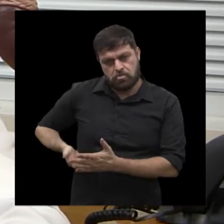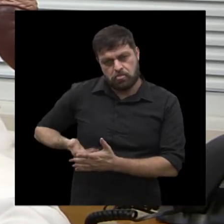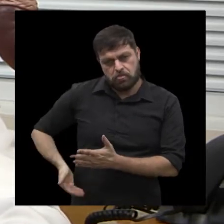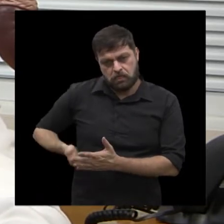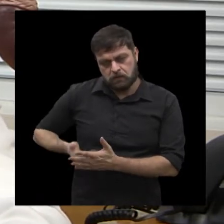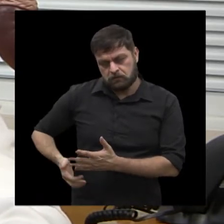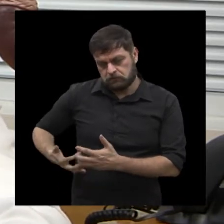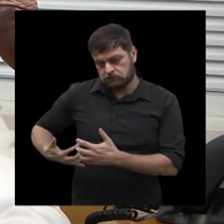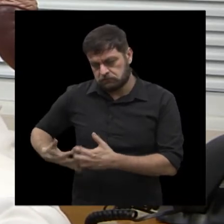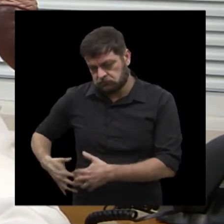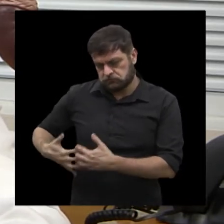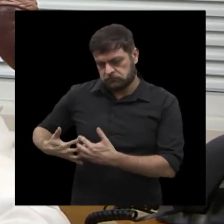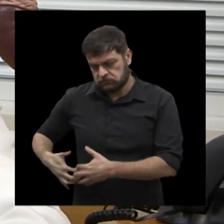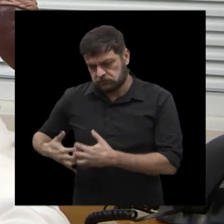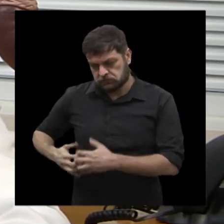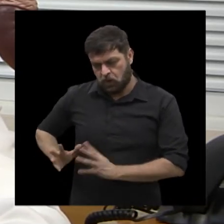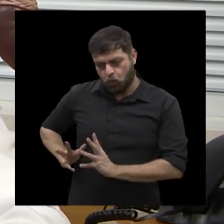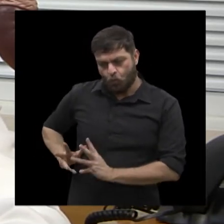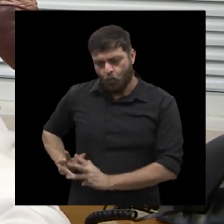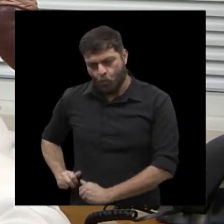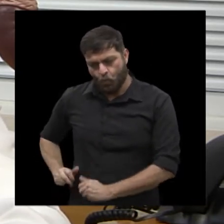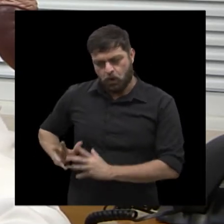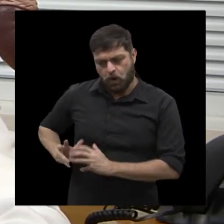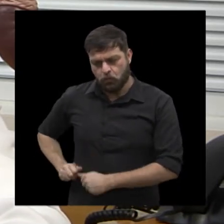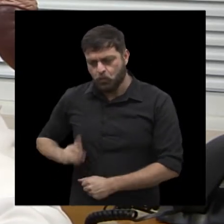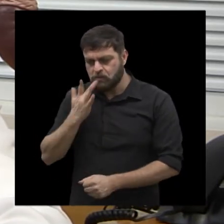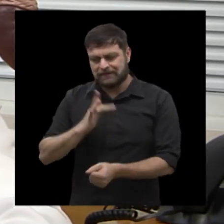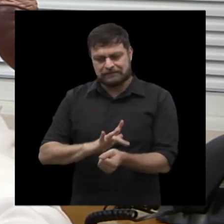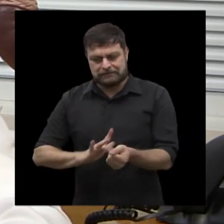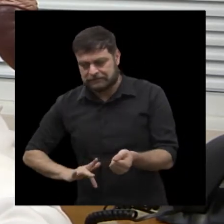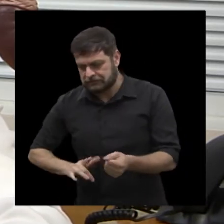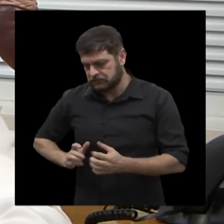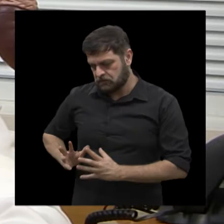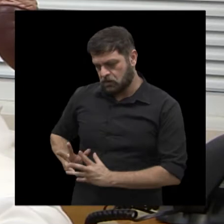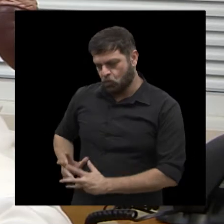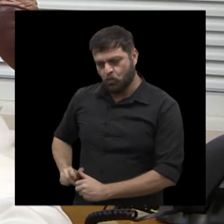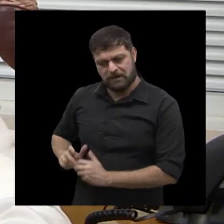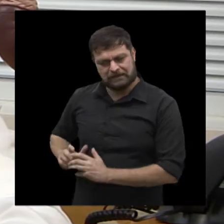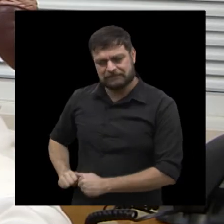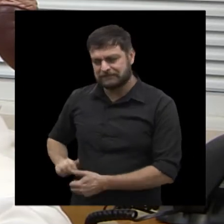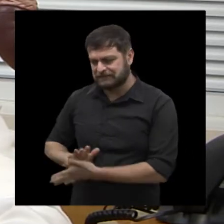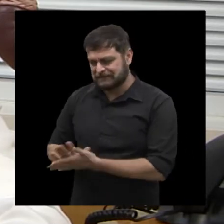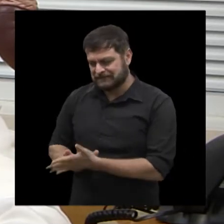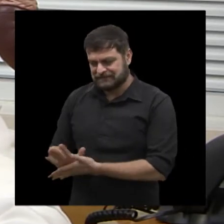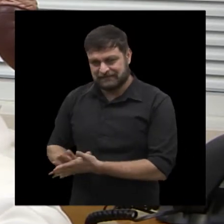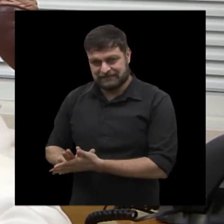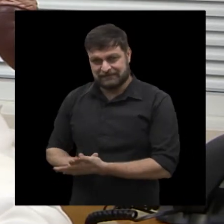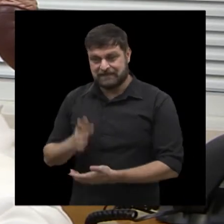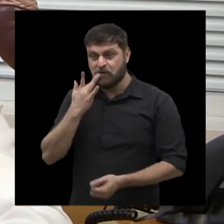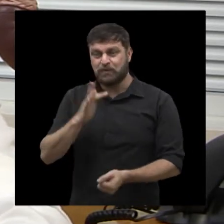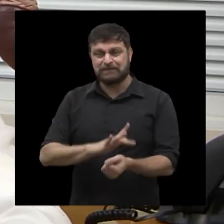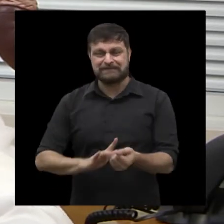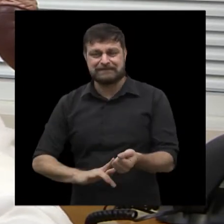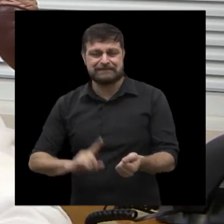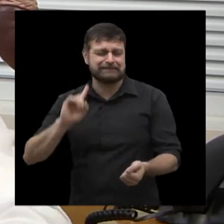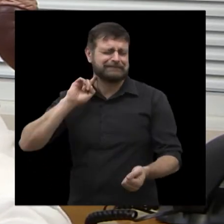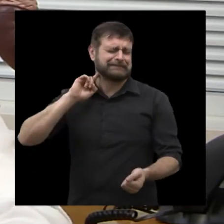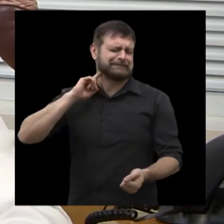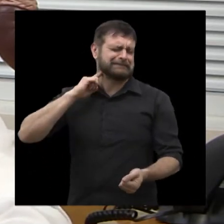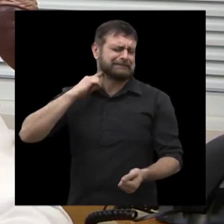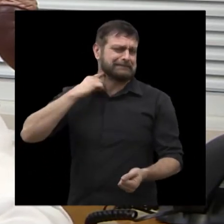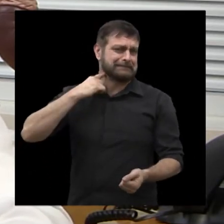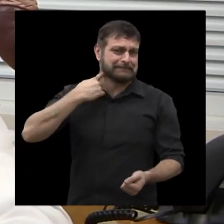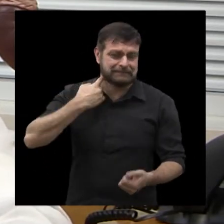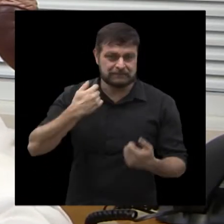essa função de conseguir filtrar o sangue. E aí você começa a acumular muita impureza no sangue. E aí é onde